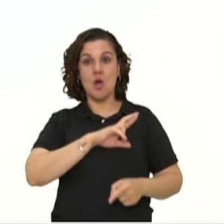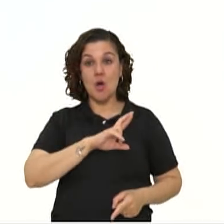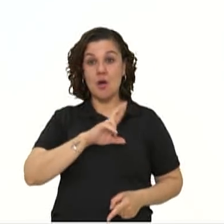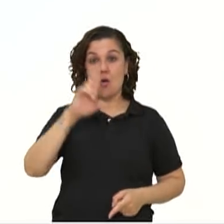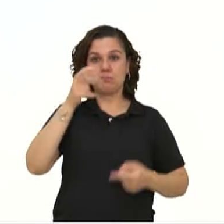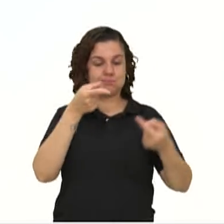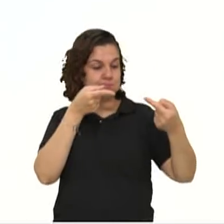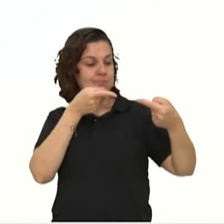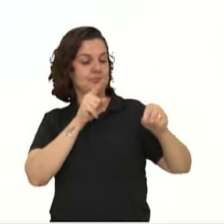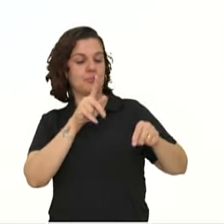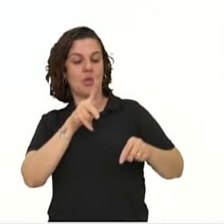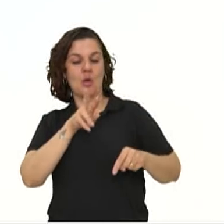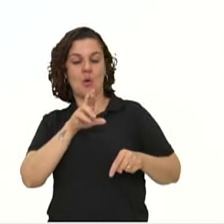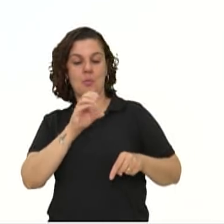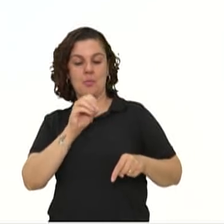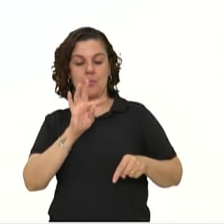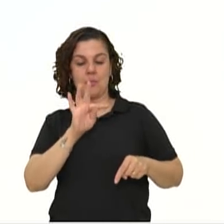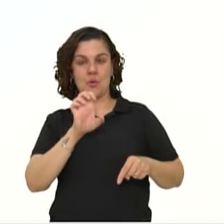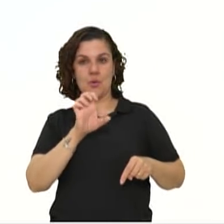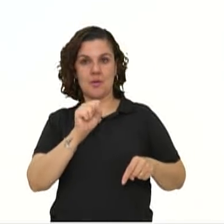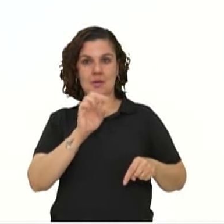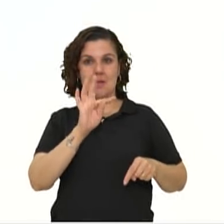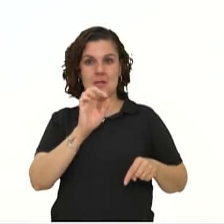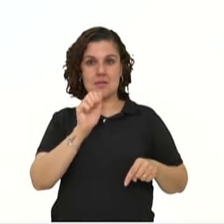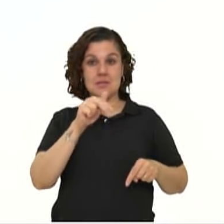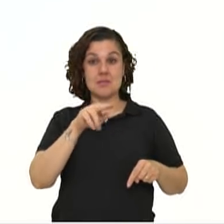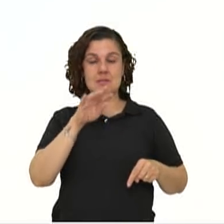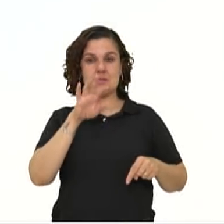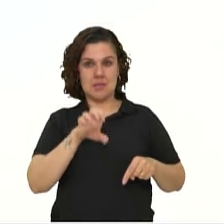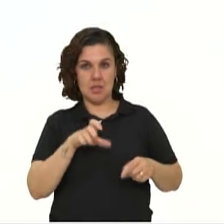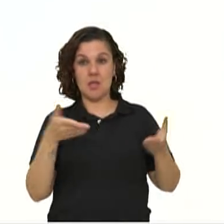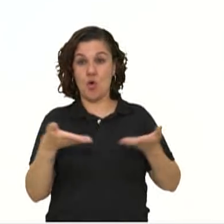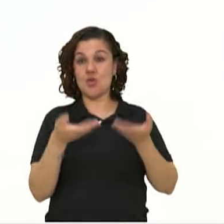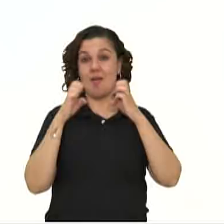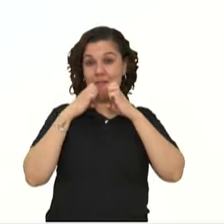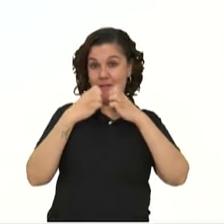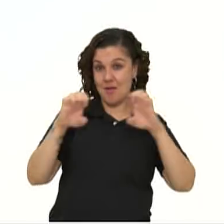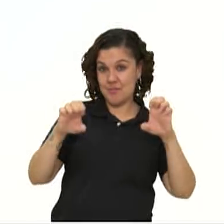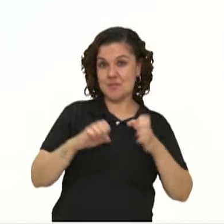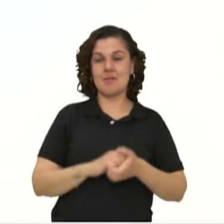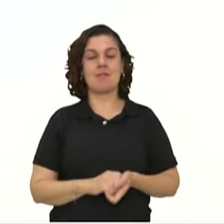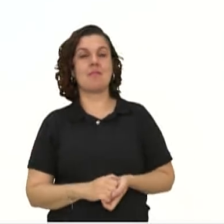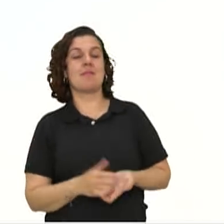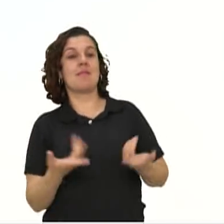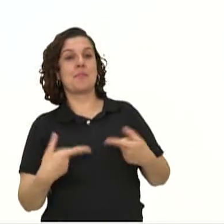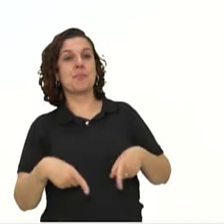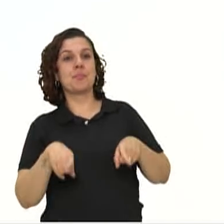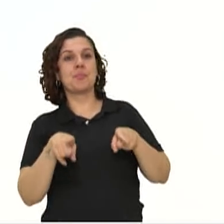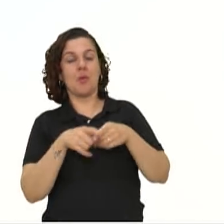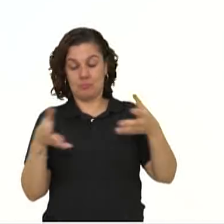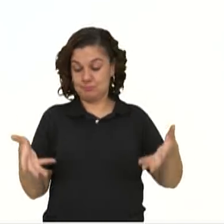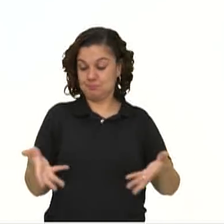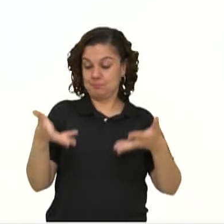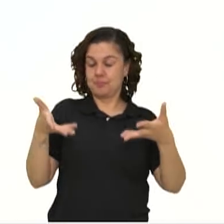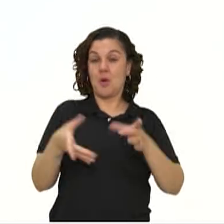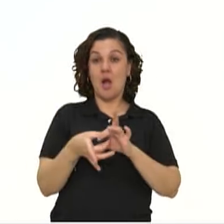do protestantismo, que hoje nós conhecemos como religião evangélica, e levou um aumento da liberdade religiosa